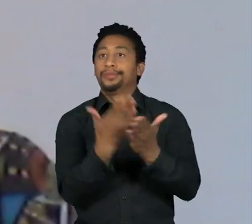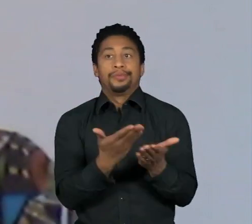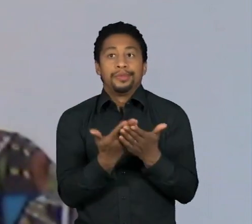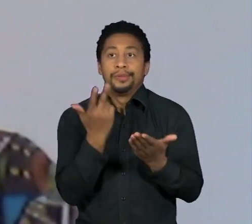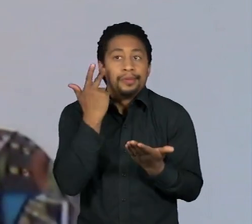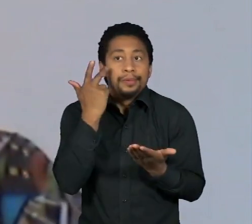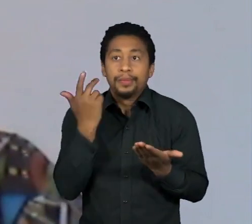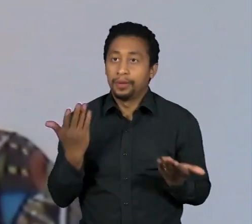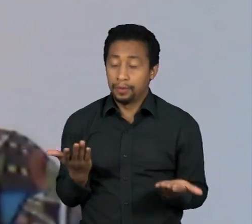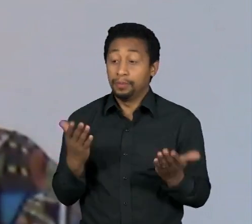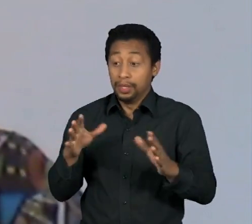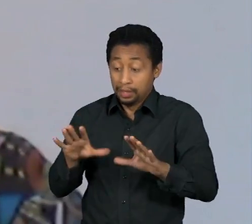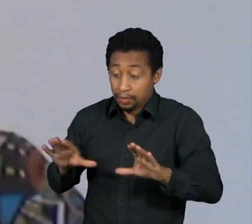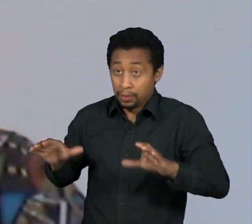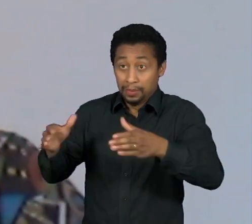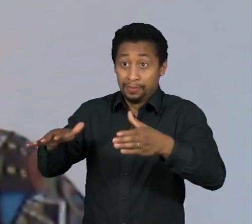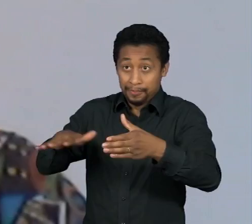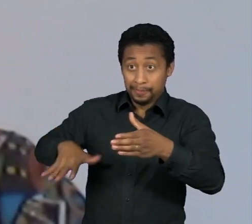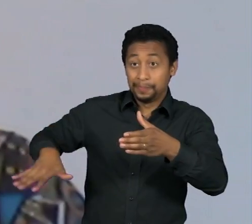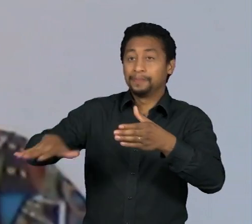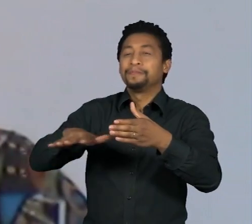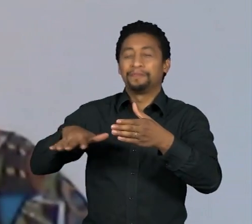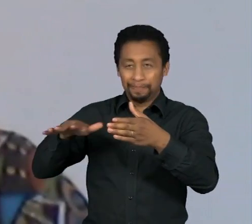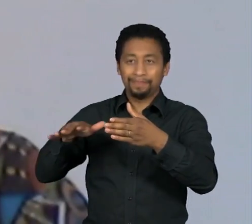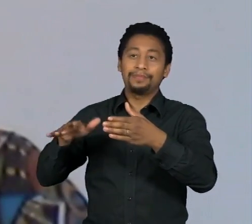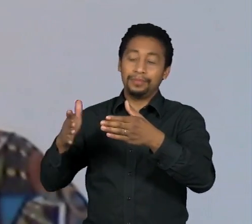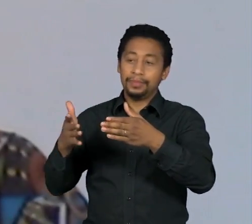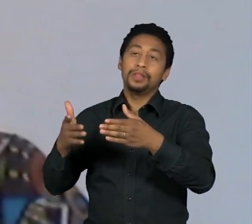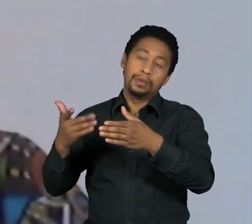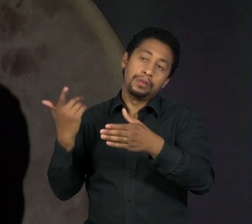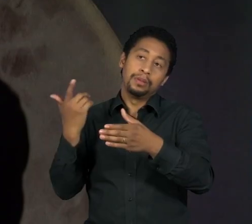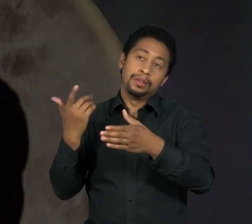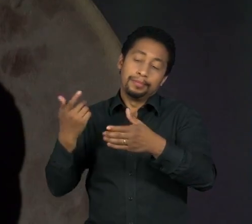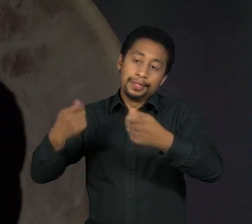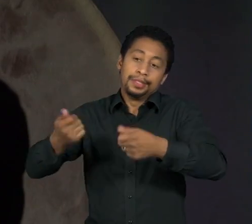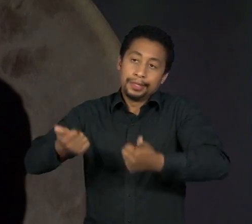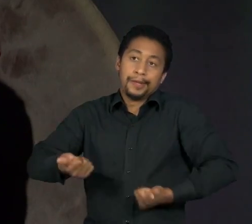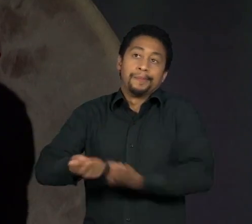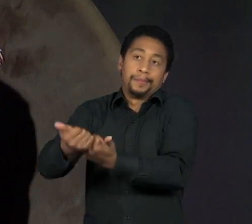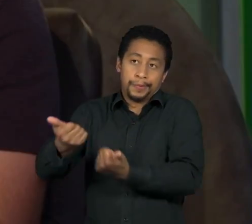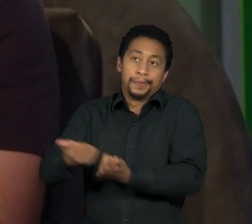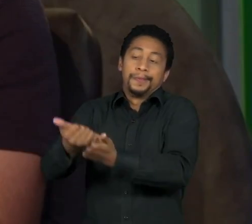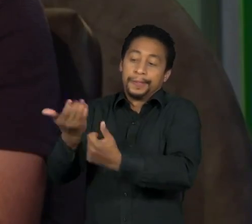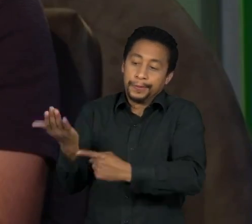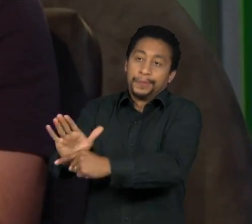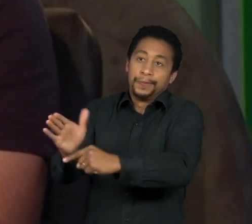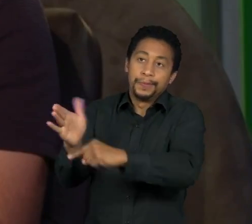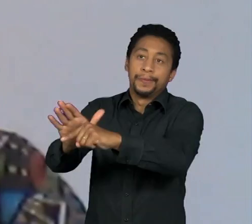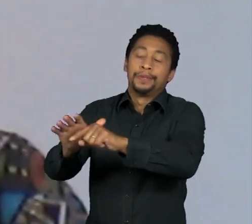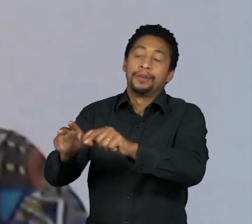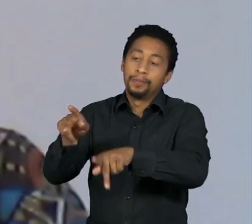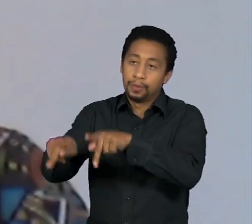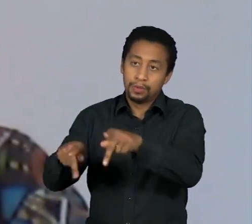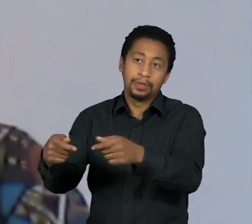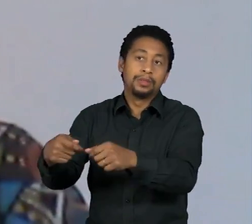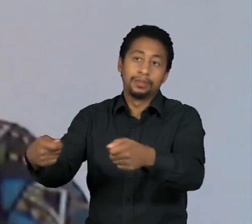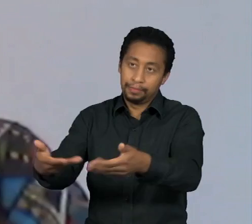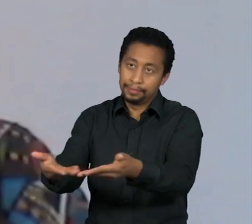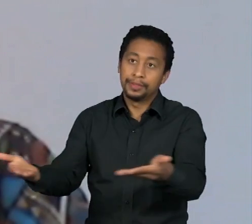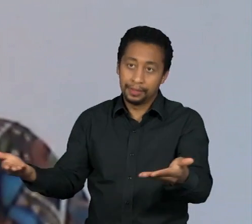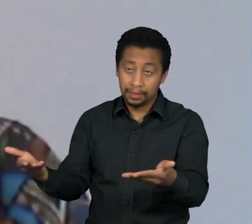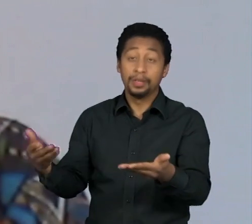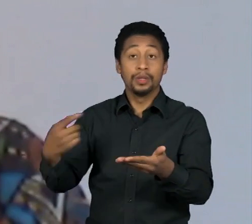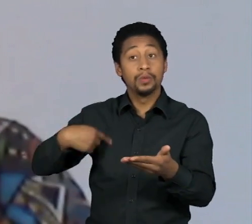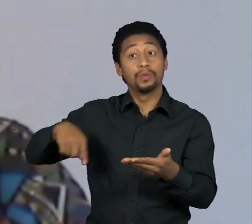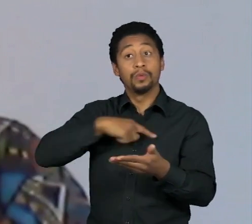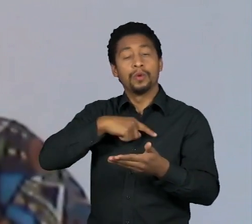se encontram os principais recursos de apoio à população. Então, efetivamente, são os recursos locais que a gente precisa